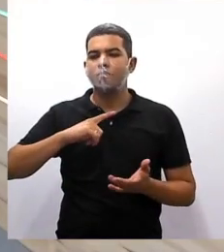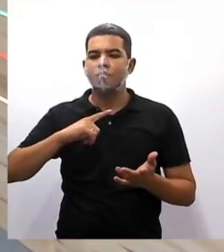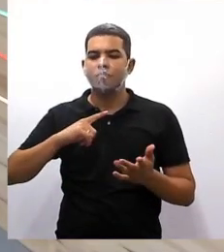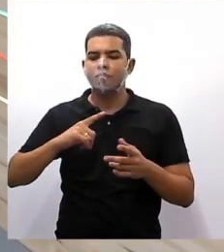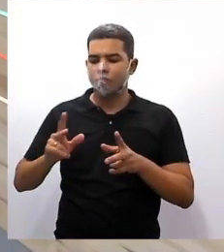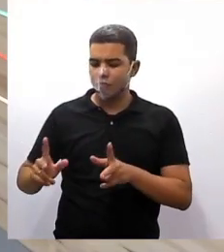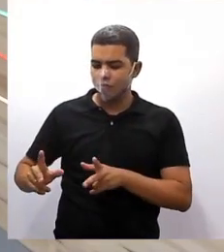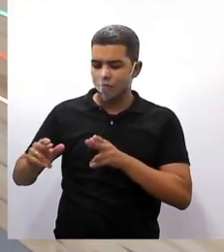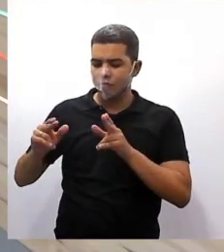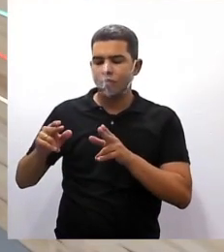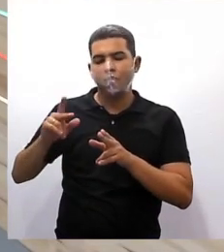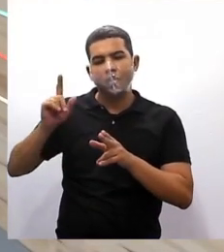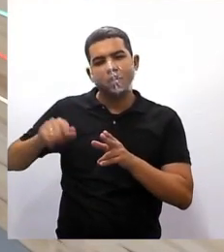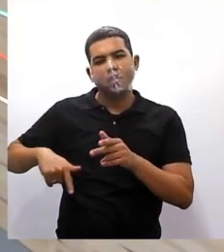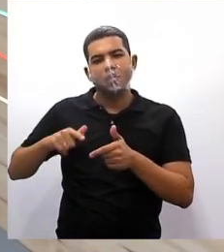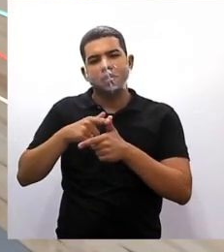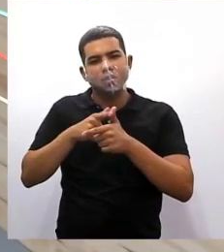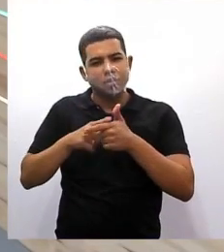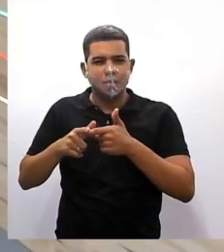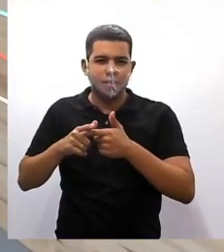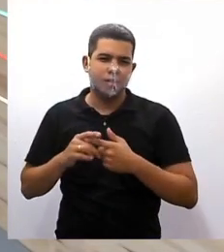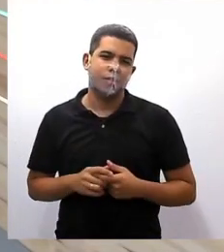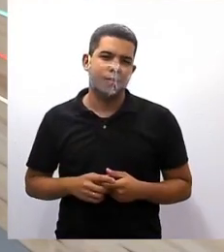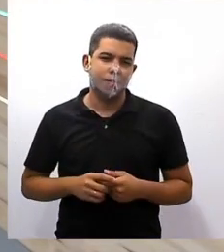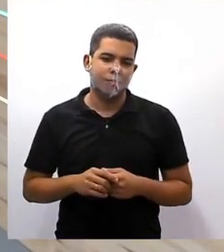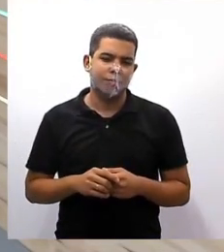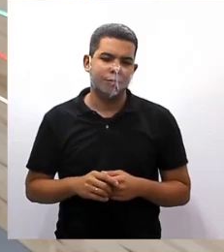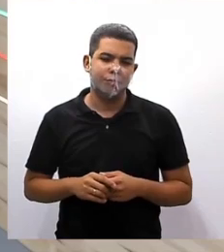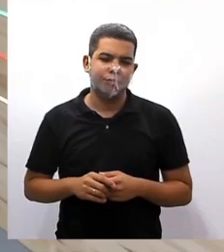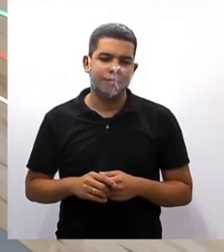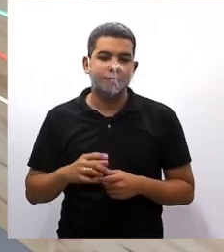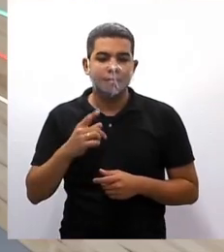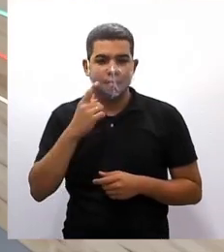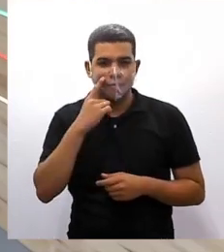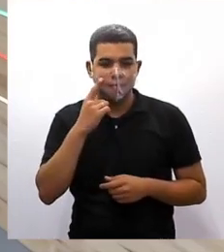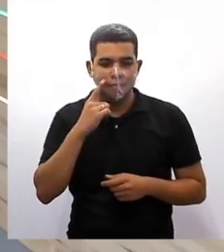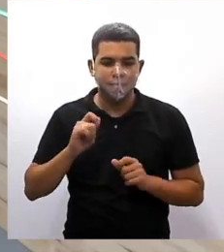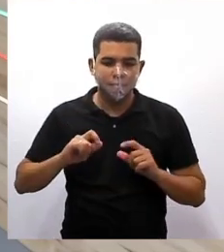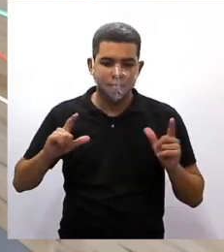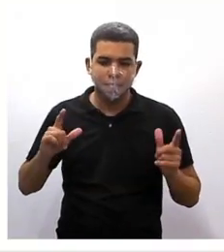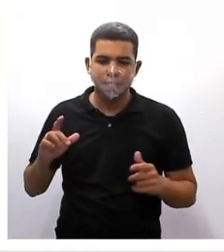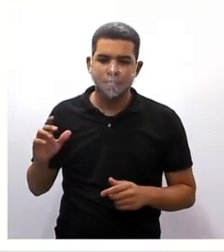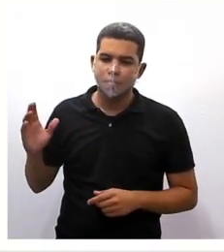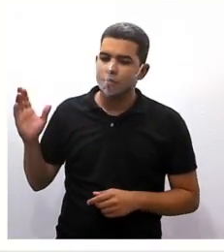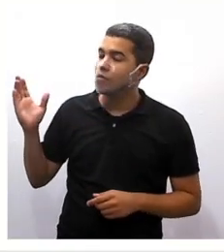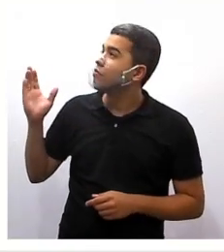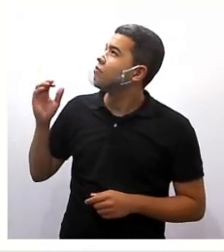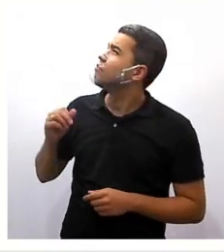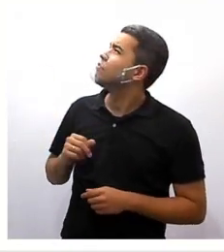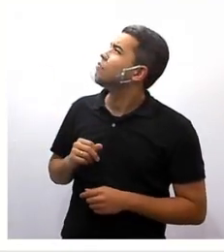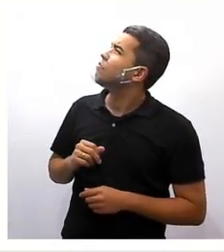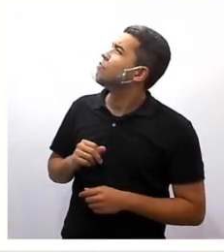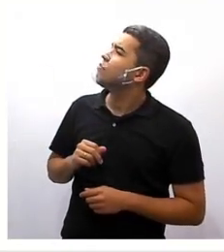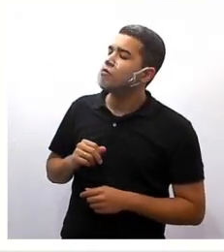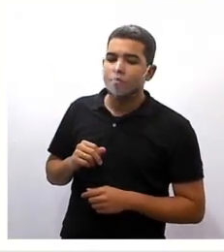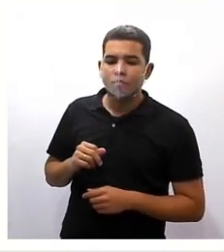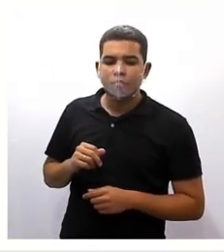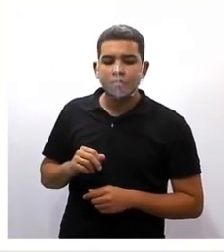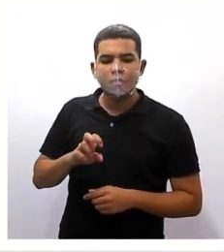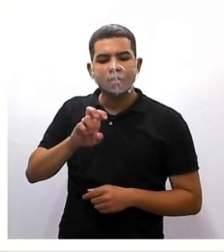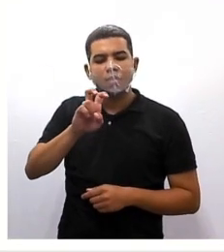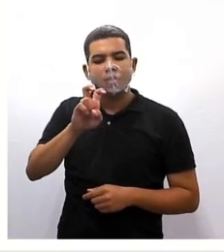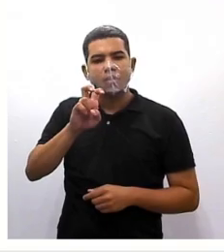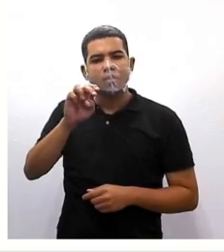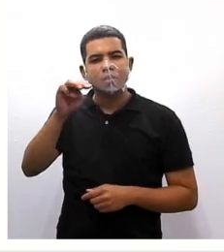vai dividir. Beleza? Então, veja aí na tela de vocês que 5 metros de fio